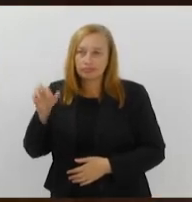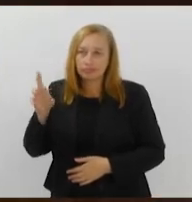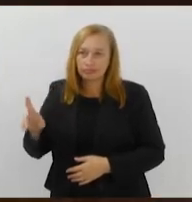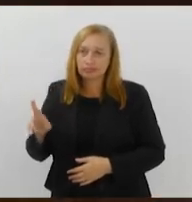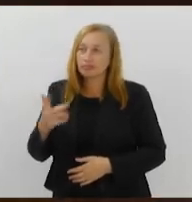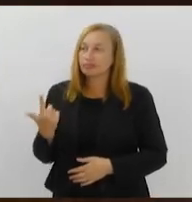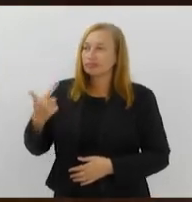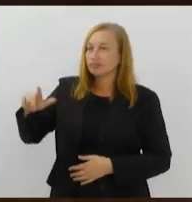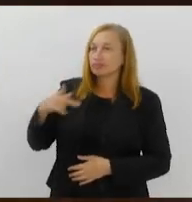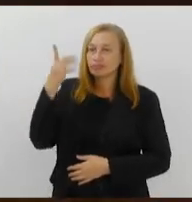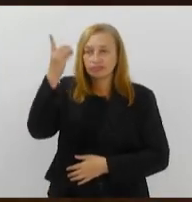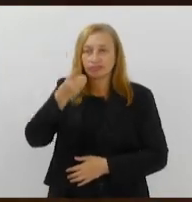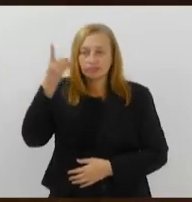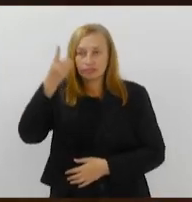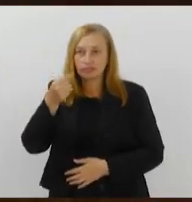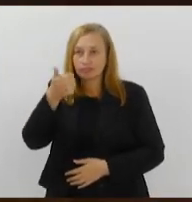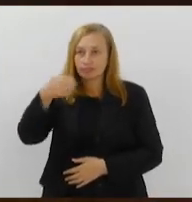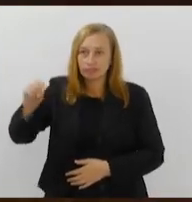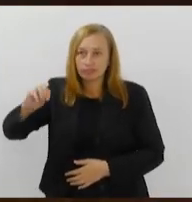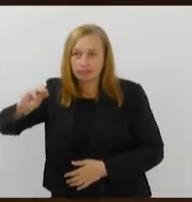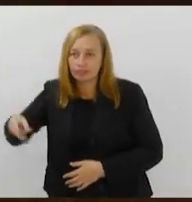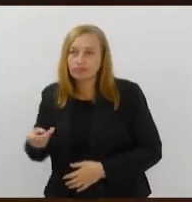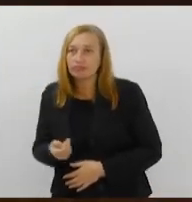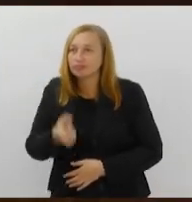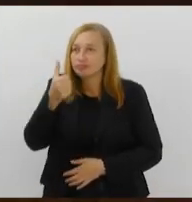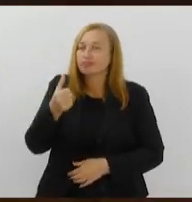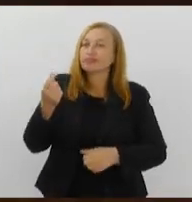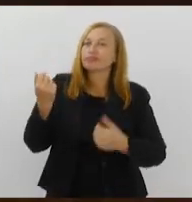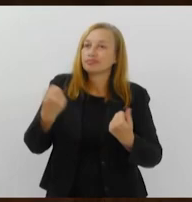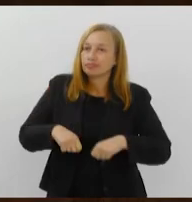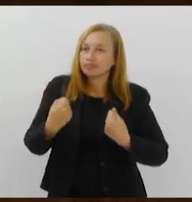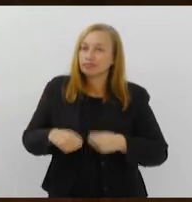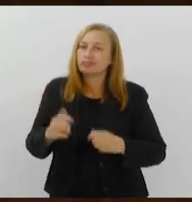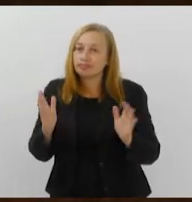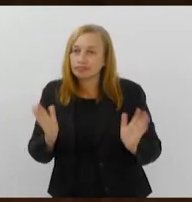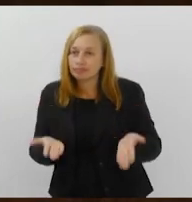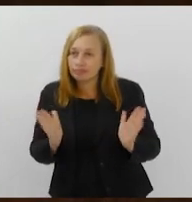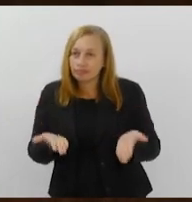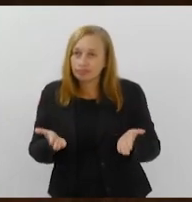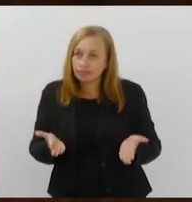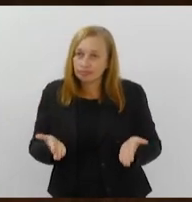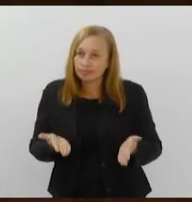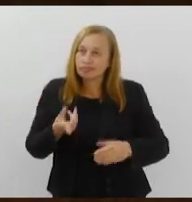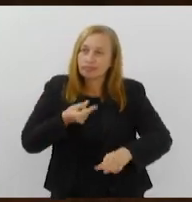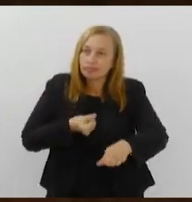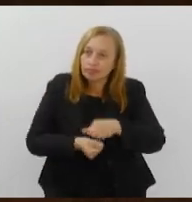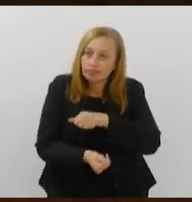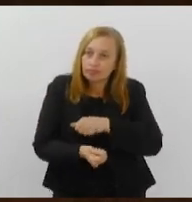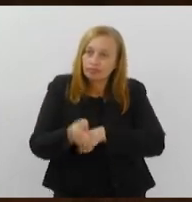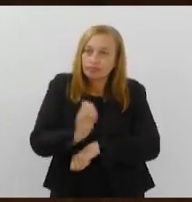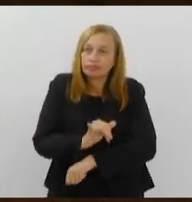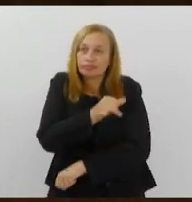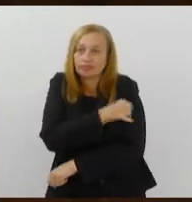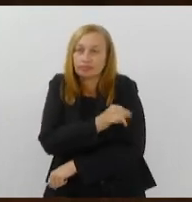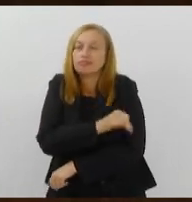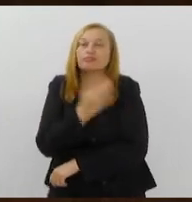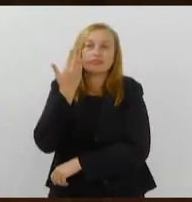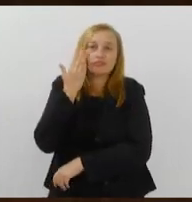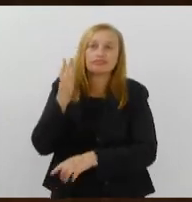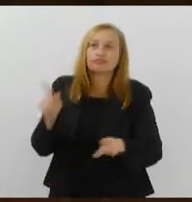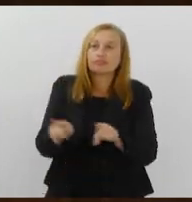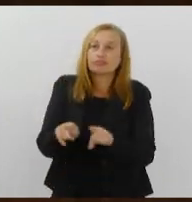deputados que me antecederam, 10 milhões é muito pouco. É preciso que, a partir de agora, o orçamento do Estado do Rio de Janeiro entenda também